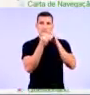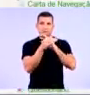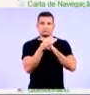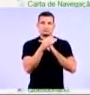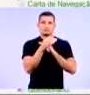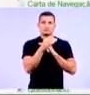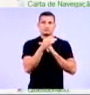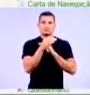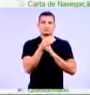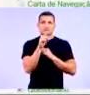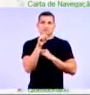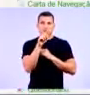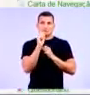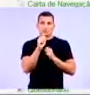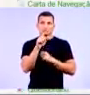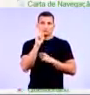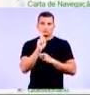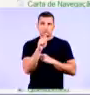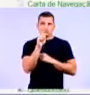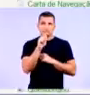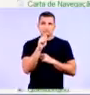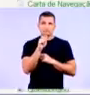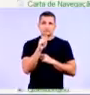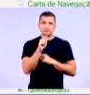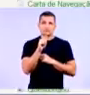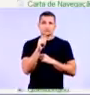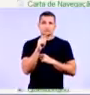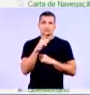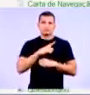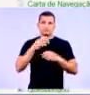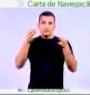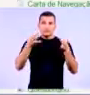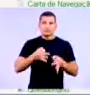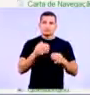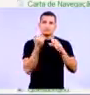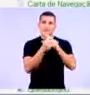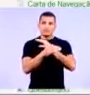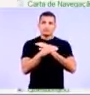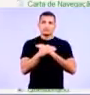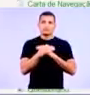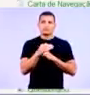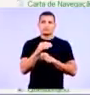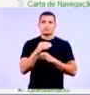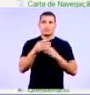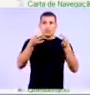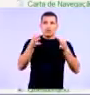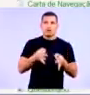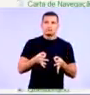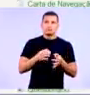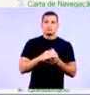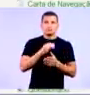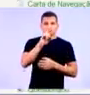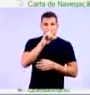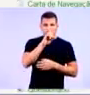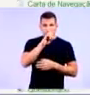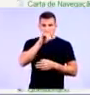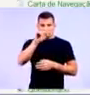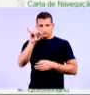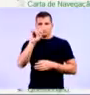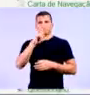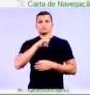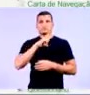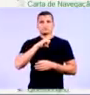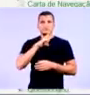né? Você pode até clicar aqui para ter certeza que você enviou o arquivo correto. Que dia que você enviou o